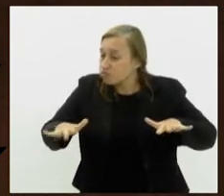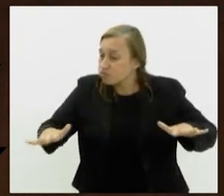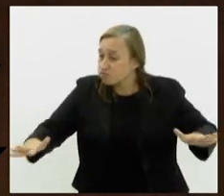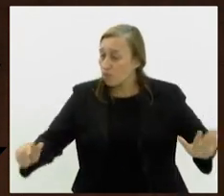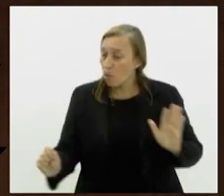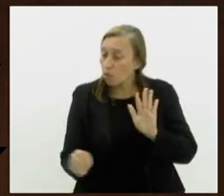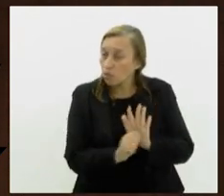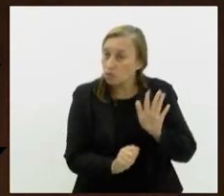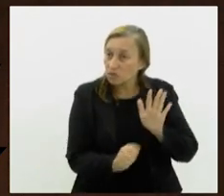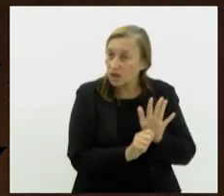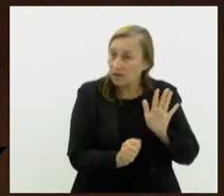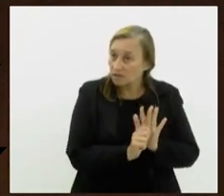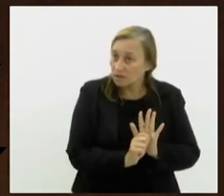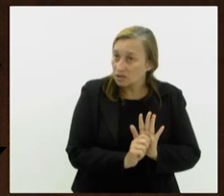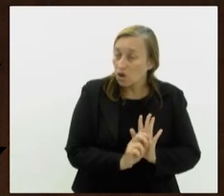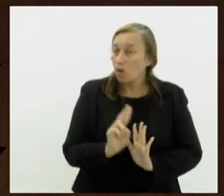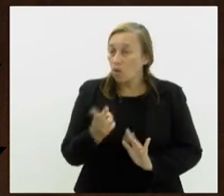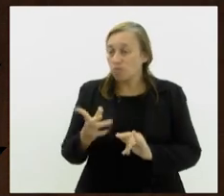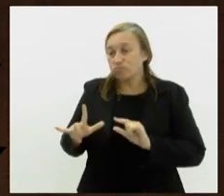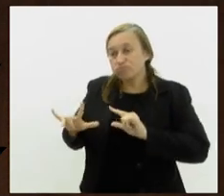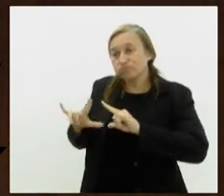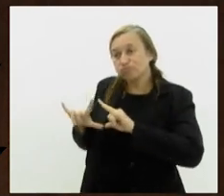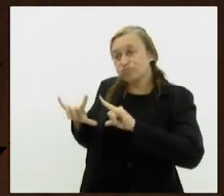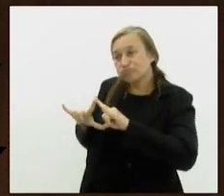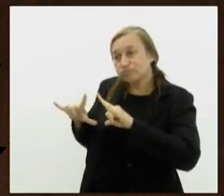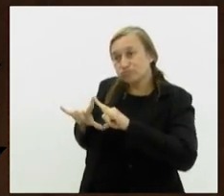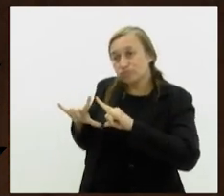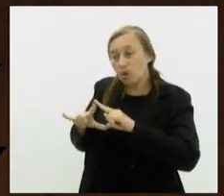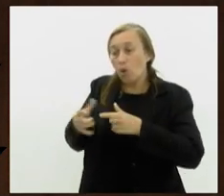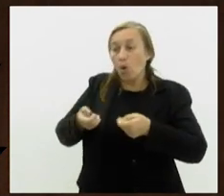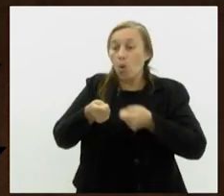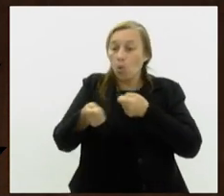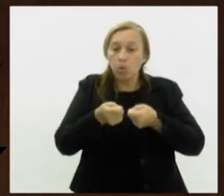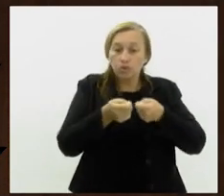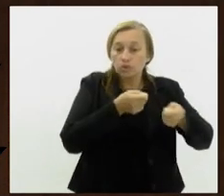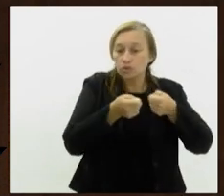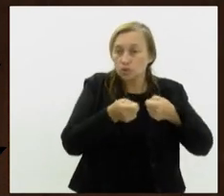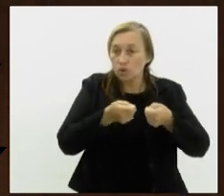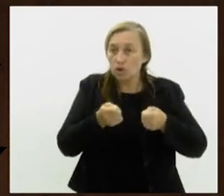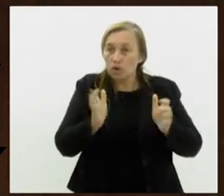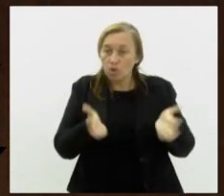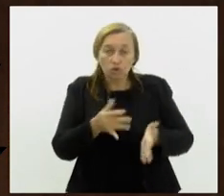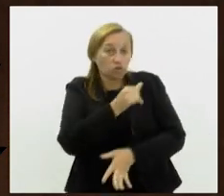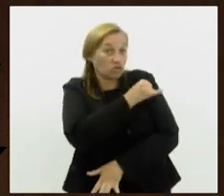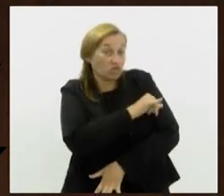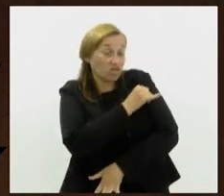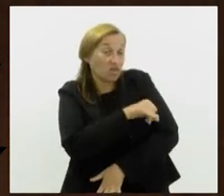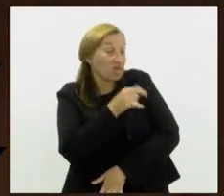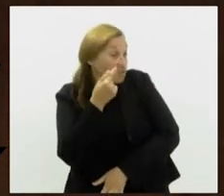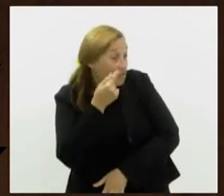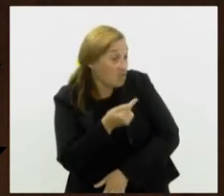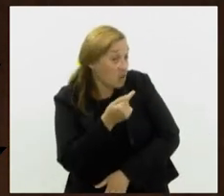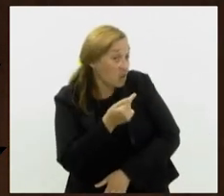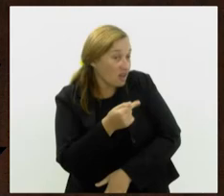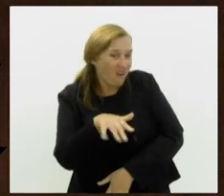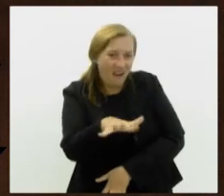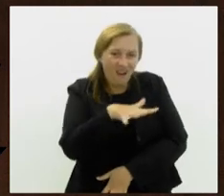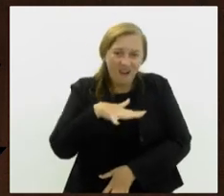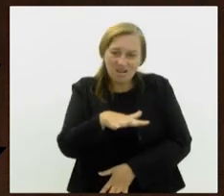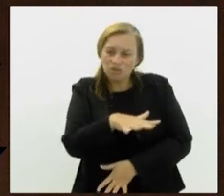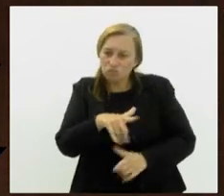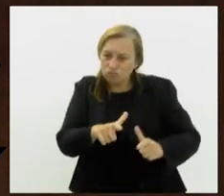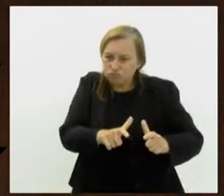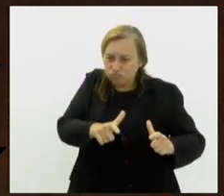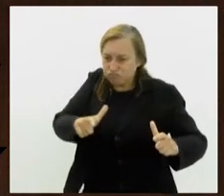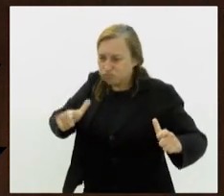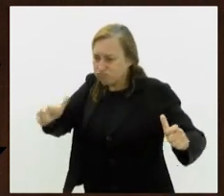quanto a milícia, e ela controla, hoje no Rio de Janeiro é isso, áreas imensas da